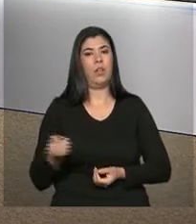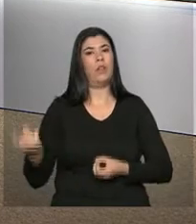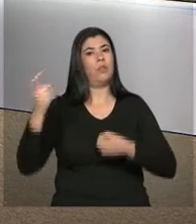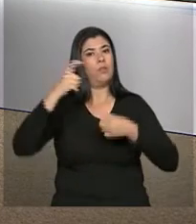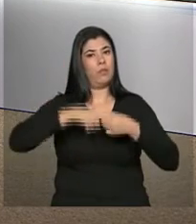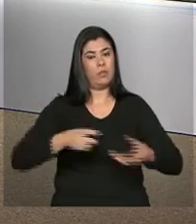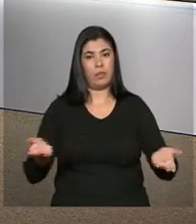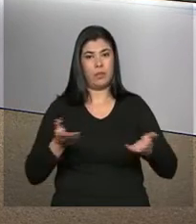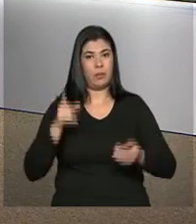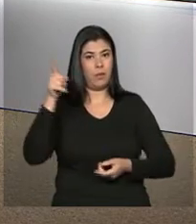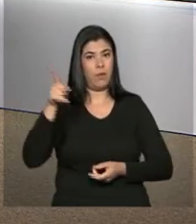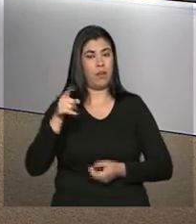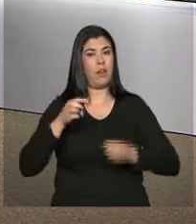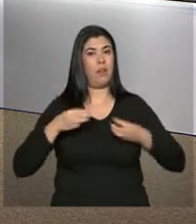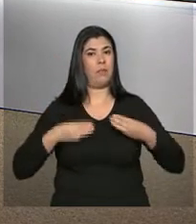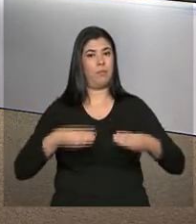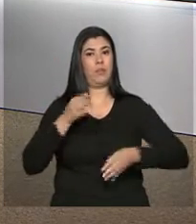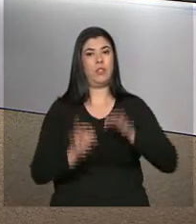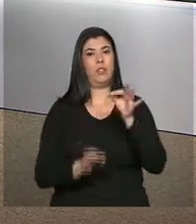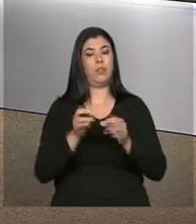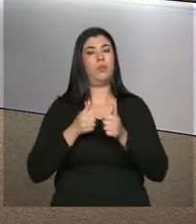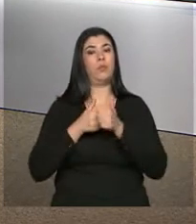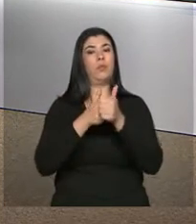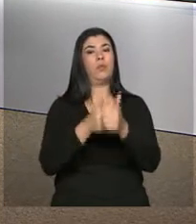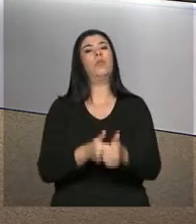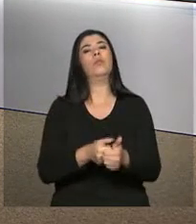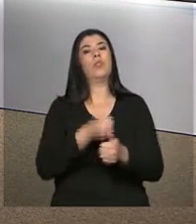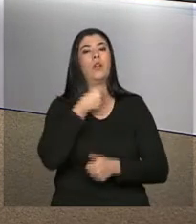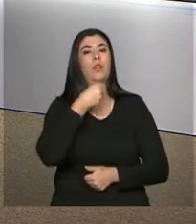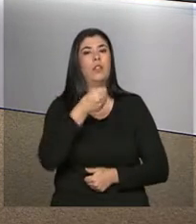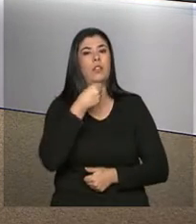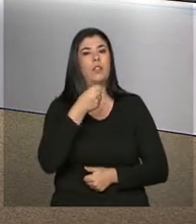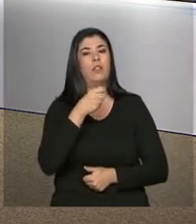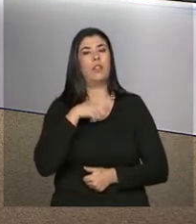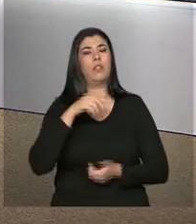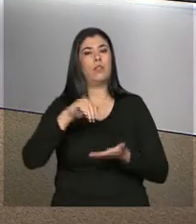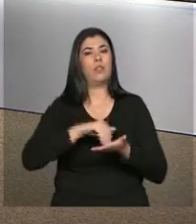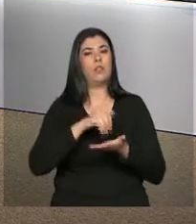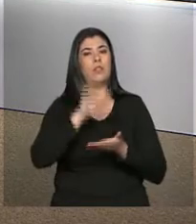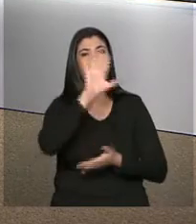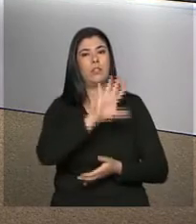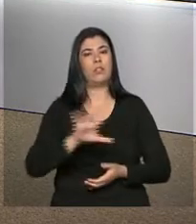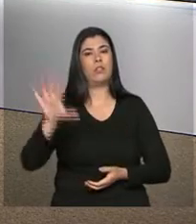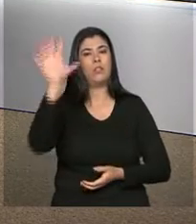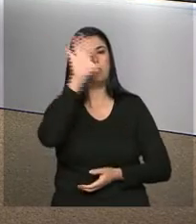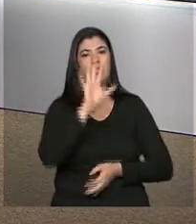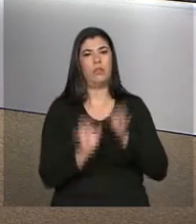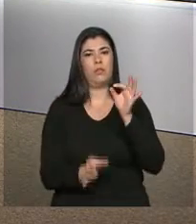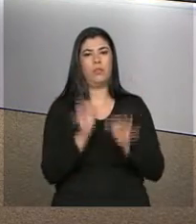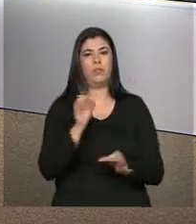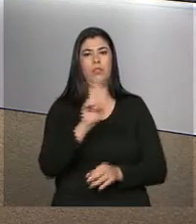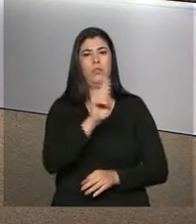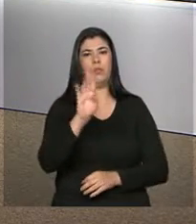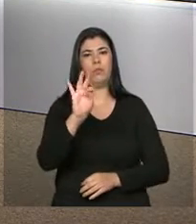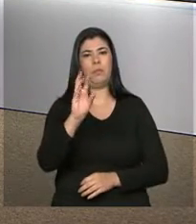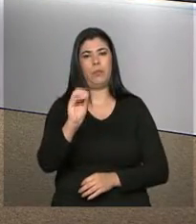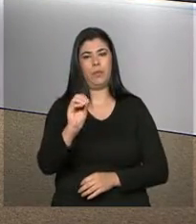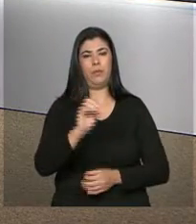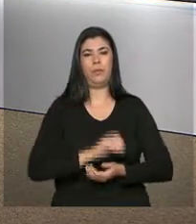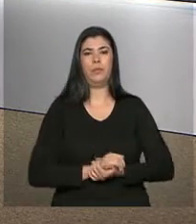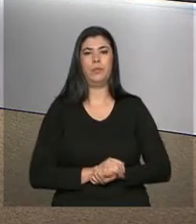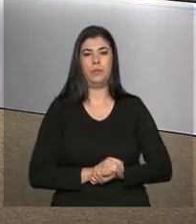Nós vamos voltar ao vivo ao Ministério da Justiça para acompanhar a entrevista concedida pelo secretário nacional de Justiça, Beto